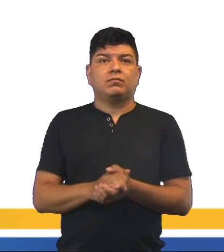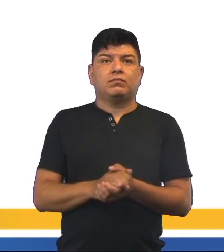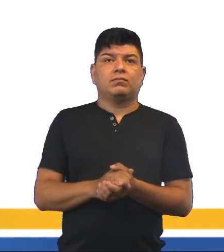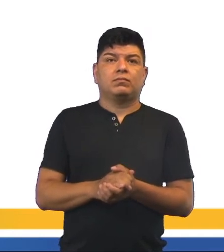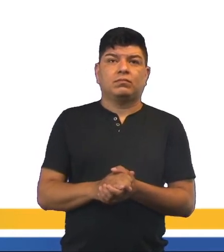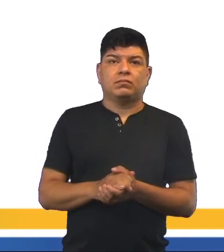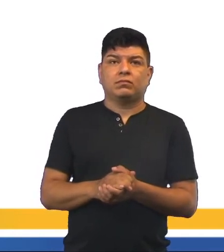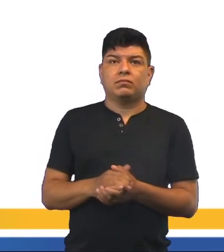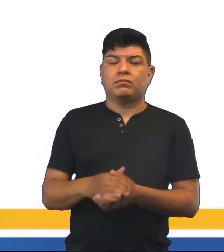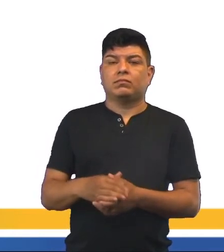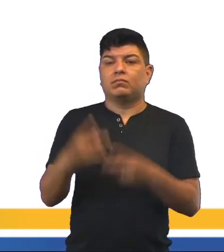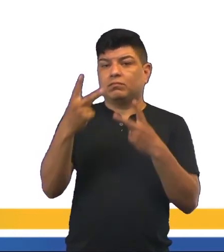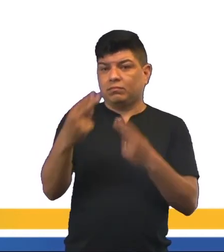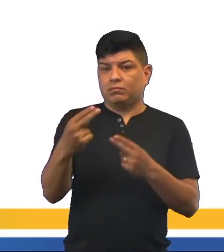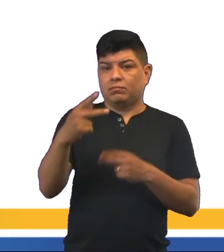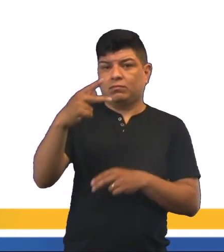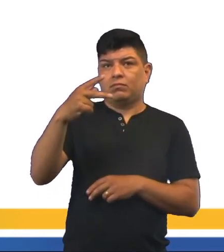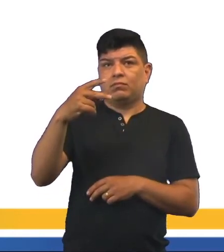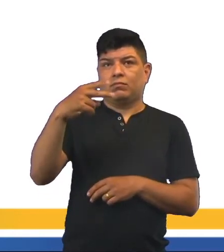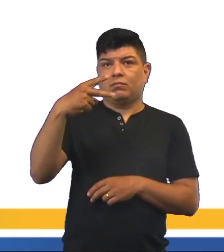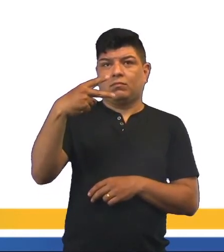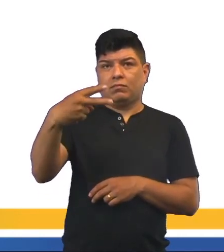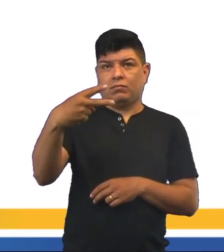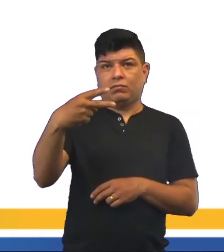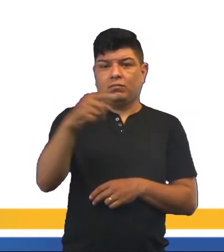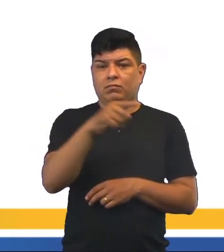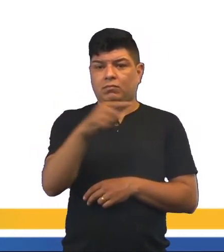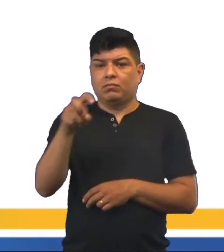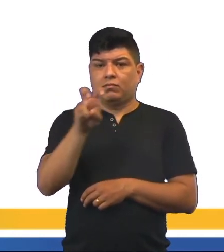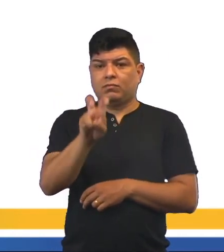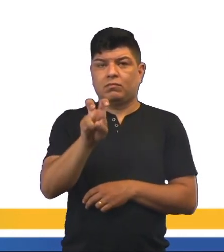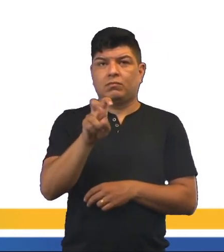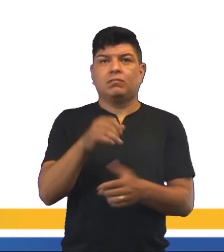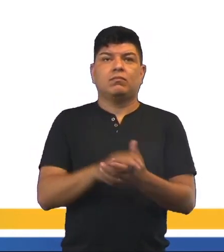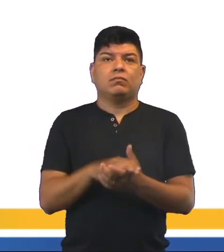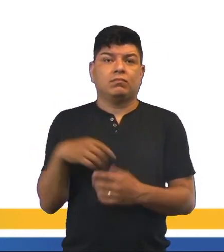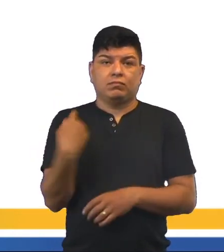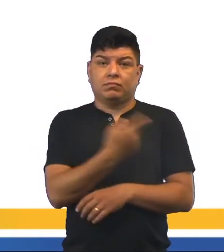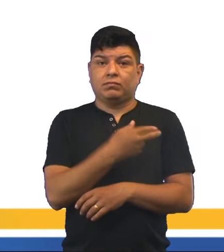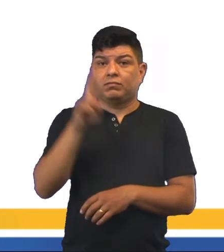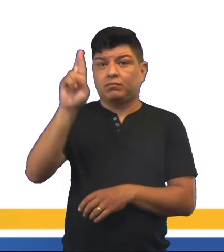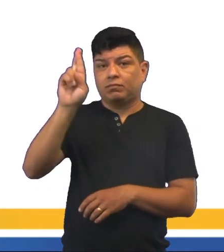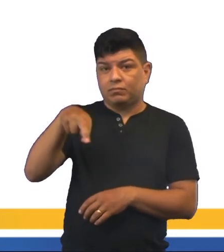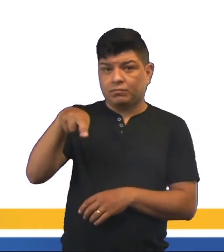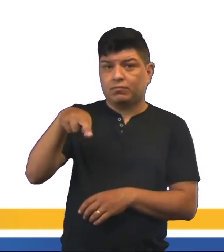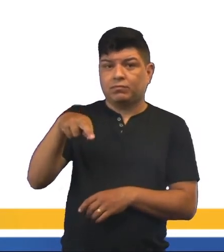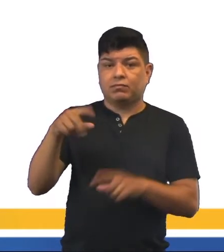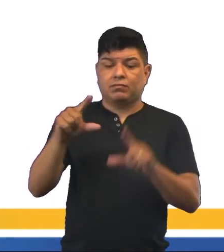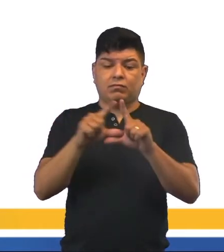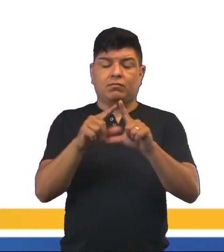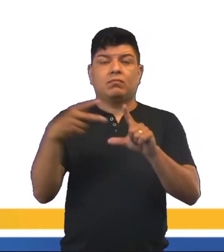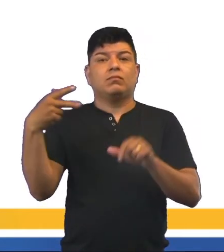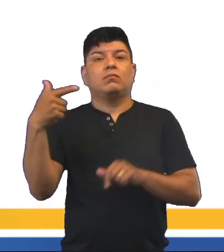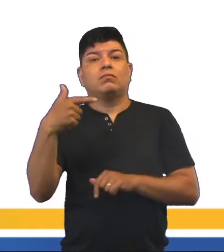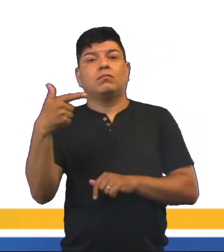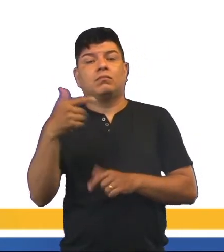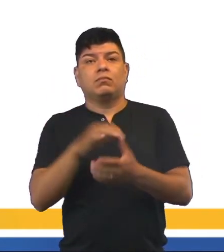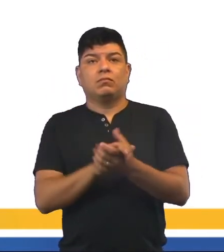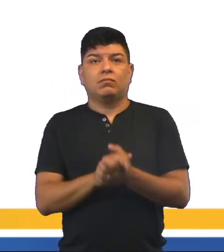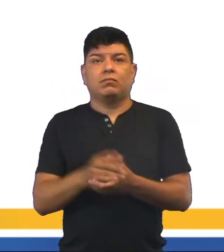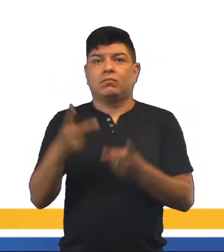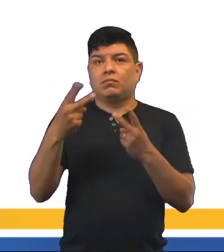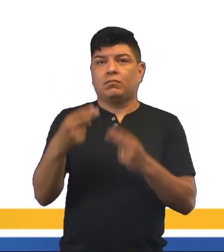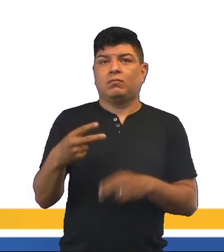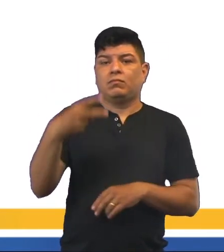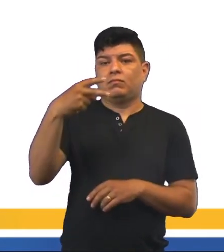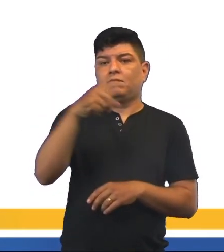sobre 5. Então, a nossa razão de semelhança desses dois triângulos é o 2 sobre